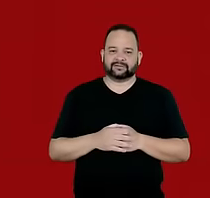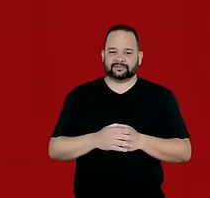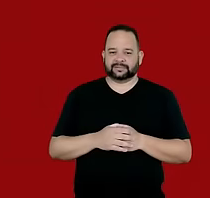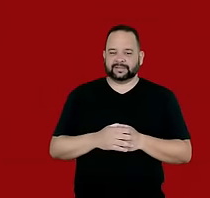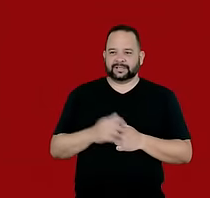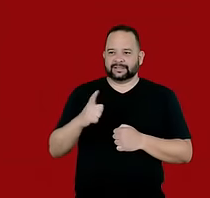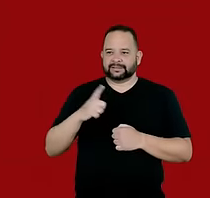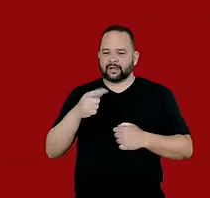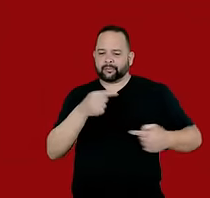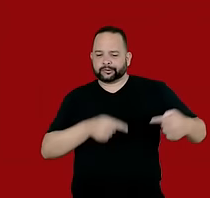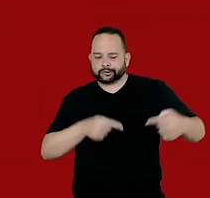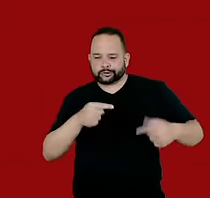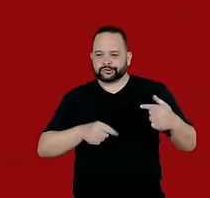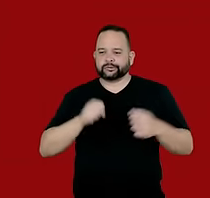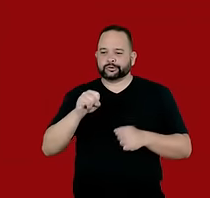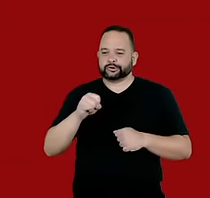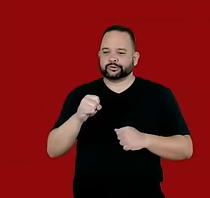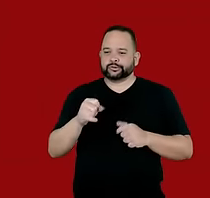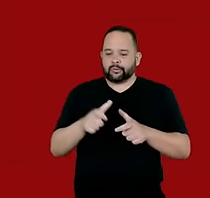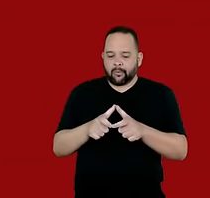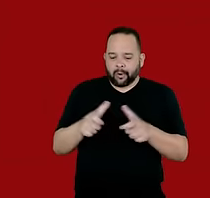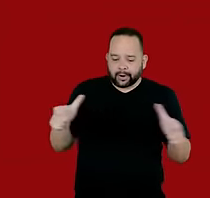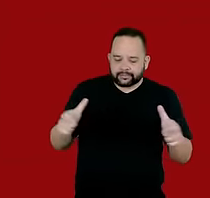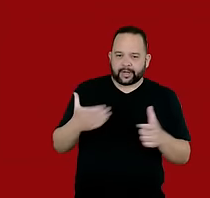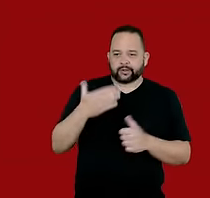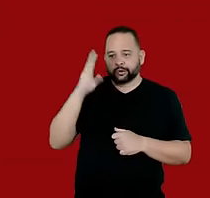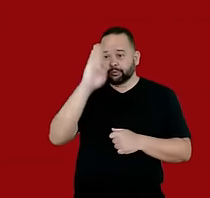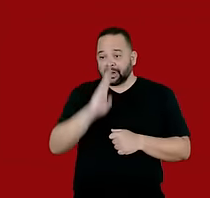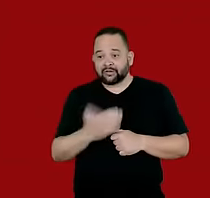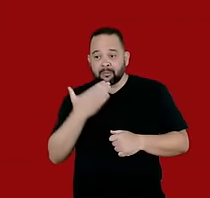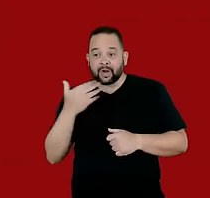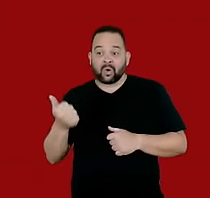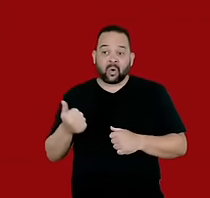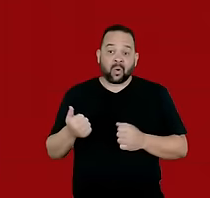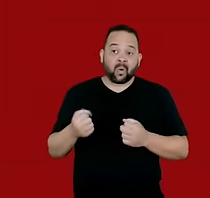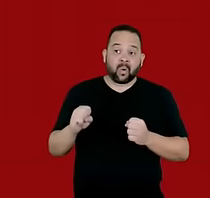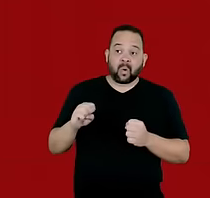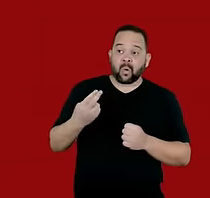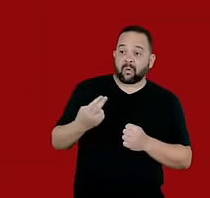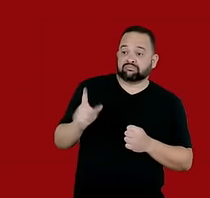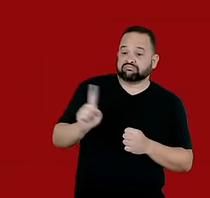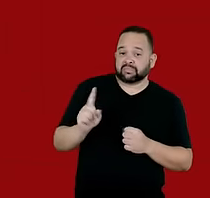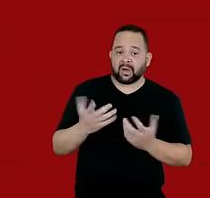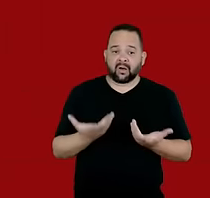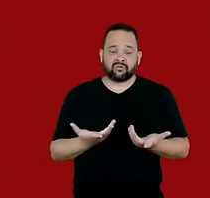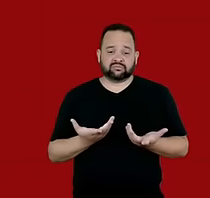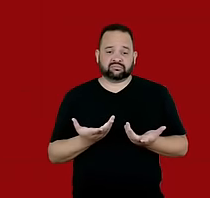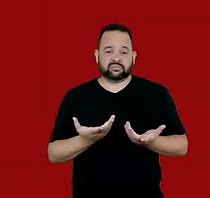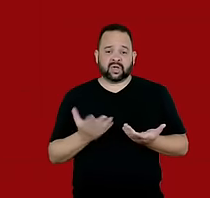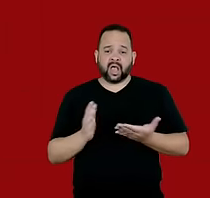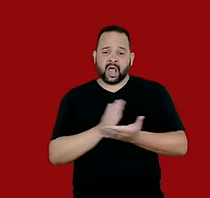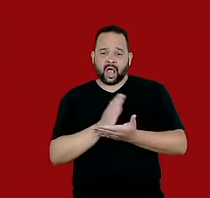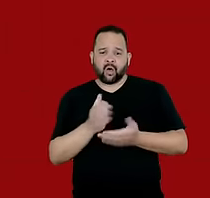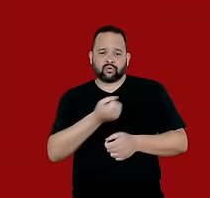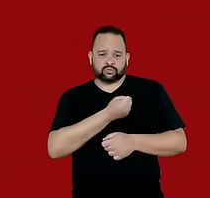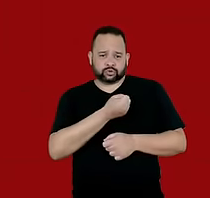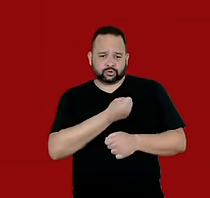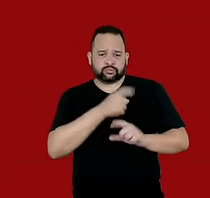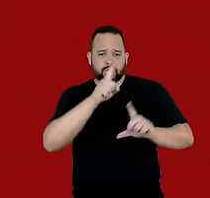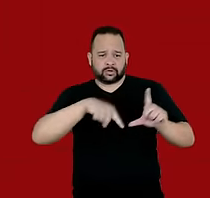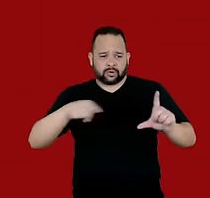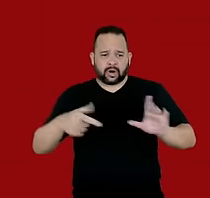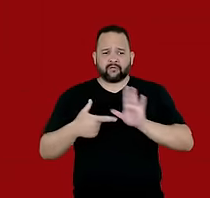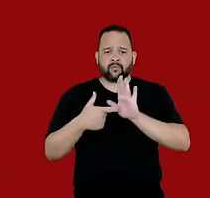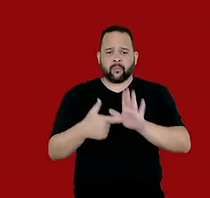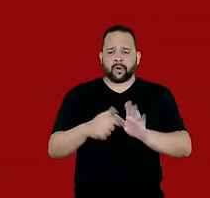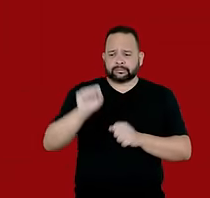ou não eh tem vários trabalhos agora sendo feitos que mostram que sim que existem componentes Principalmente quando a gente olha a parte microeconômica eh